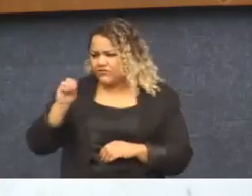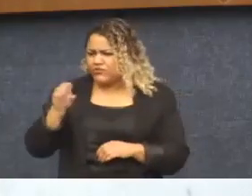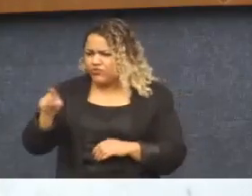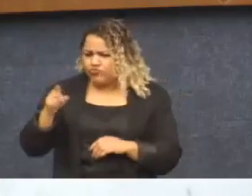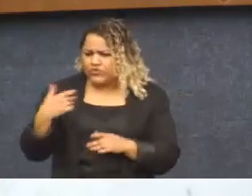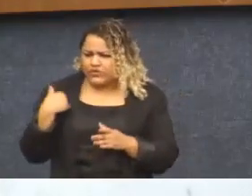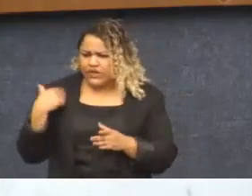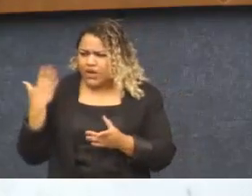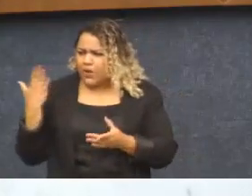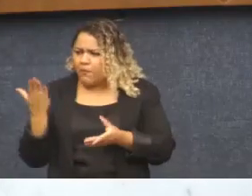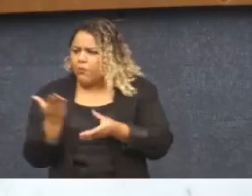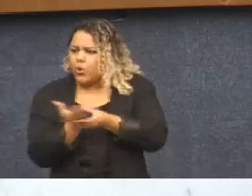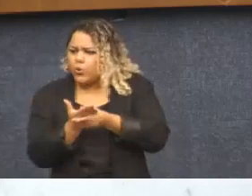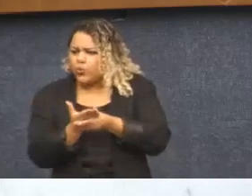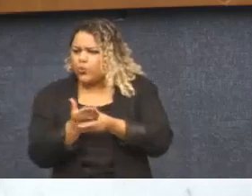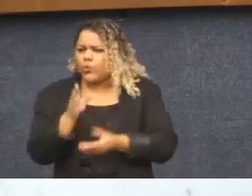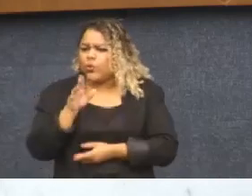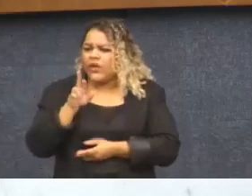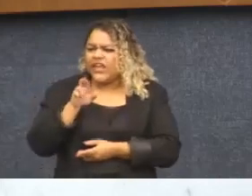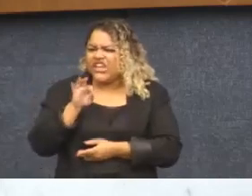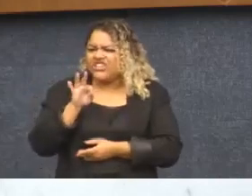retirada?